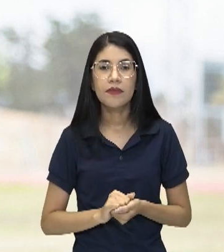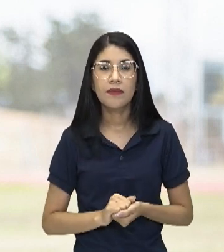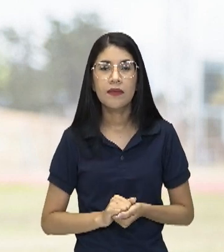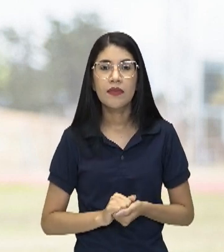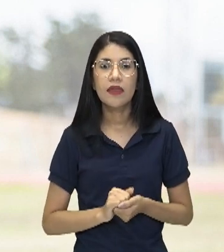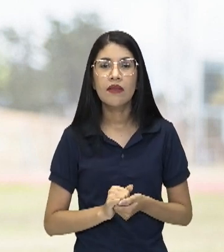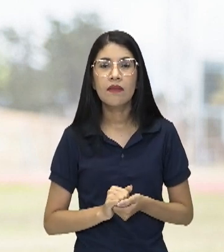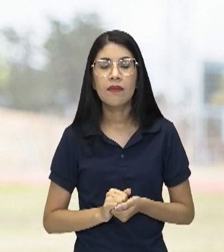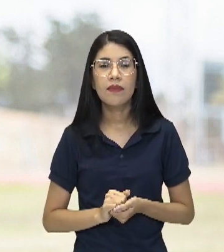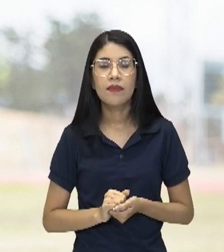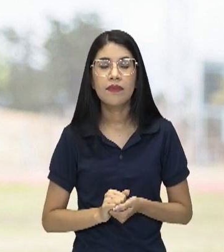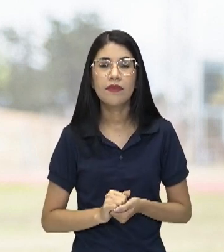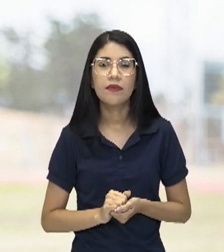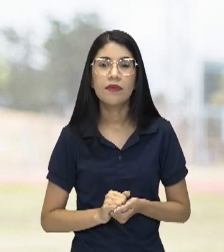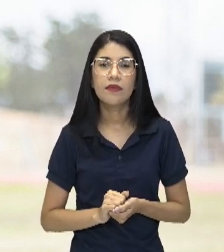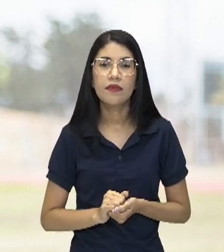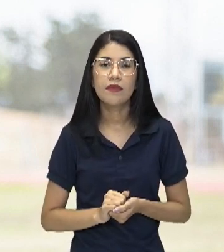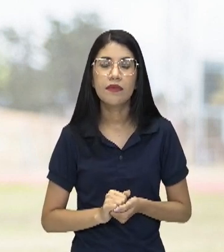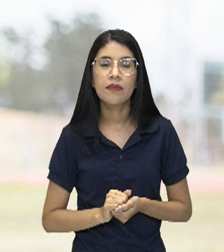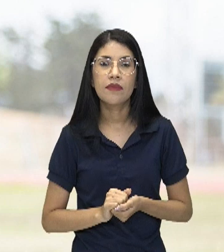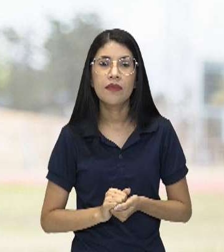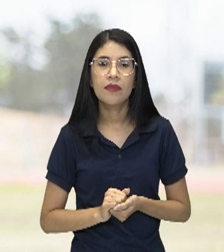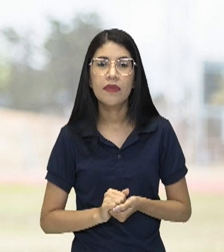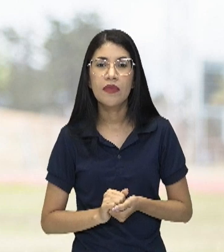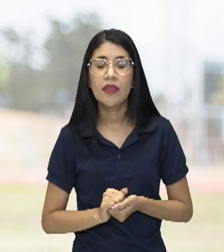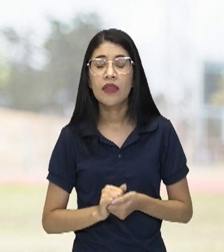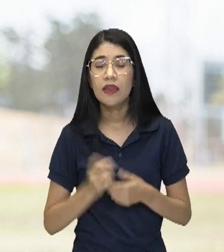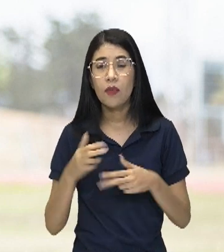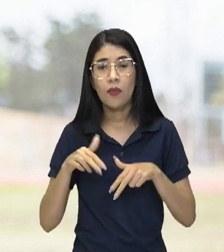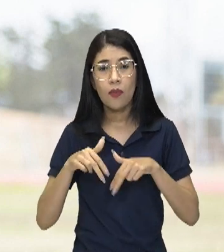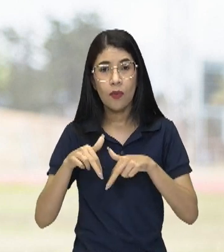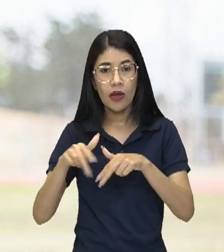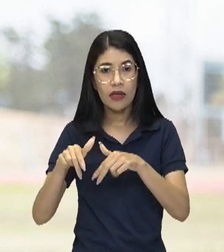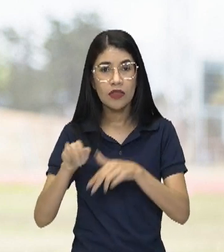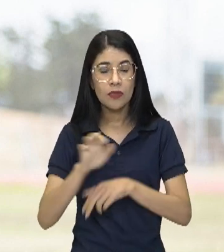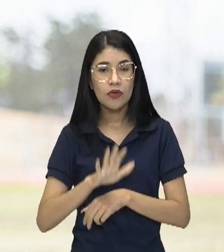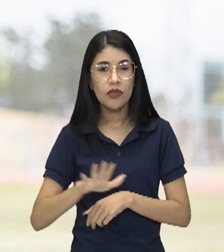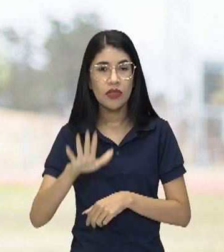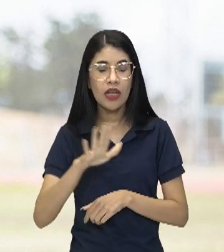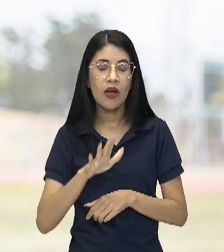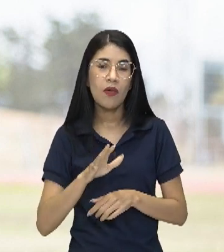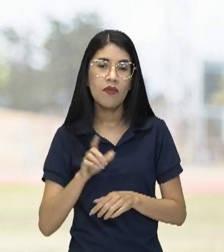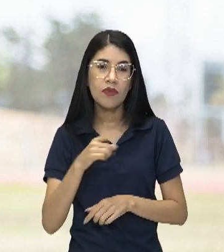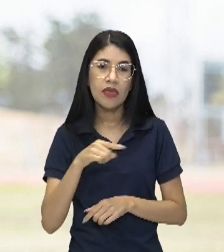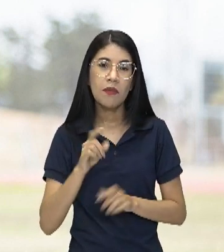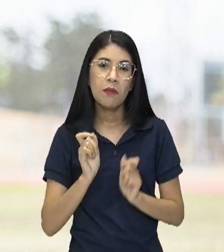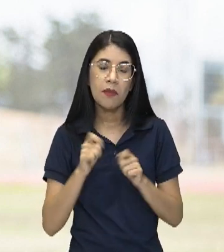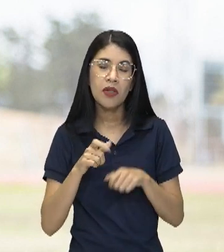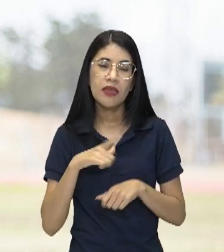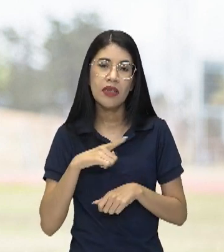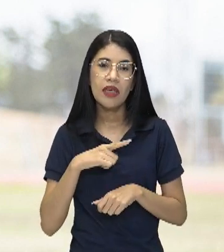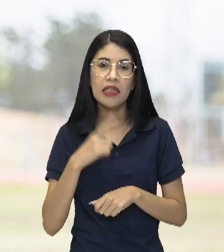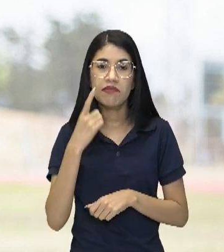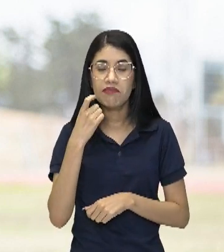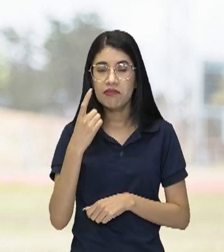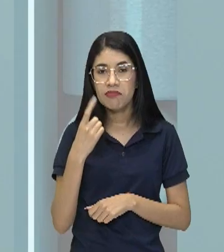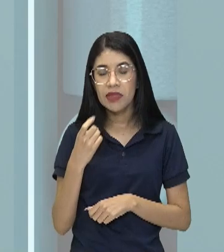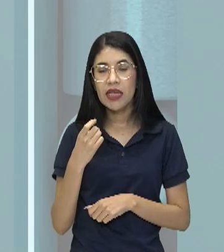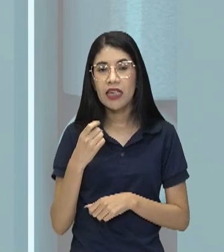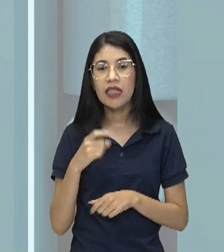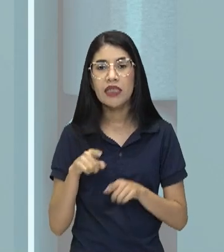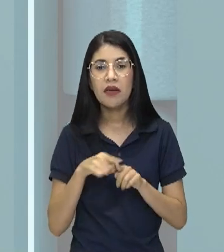um pódio. E digo isso porque o atletismo, aqueles que de repente podem ter ficado interessados